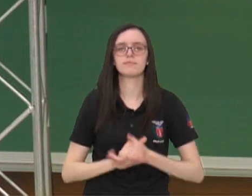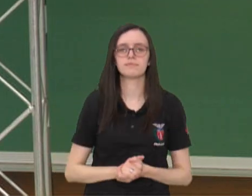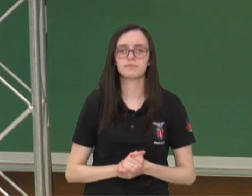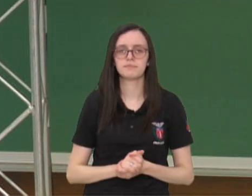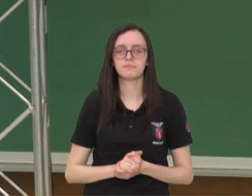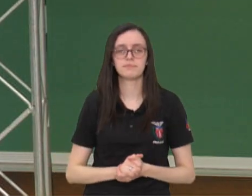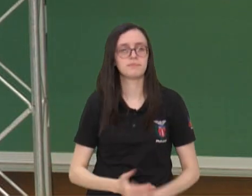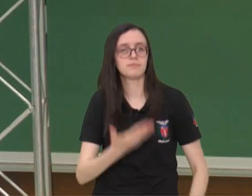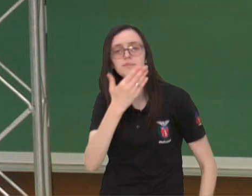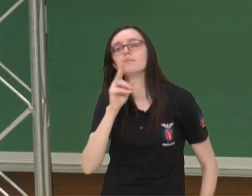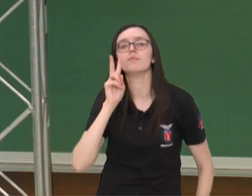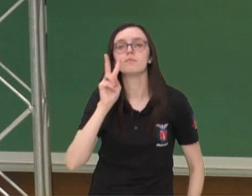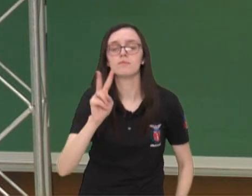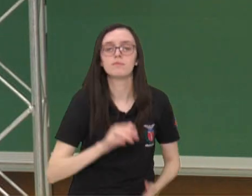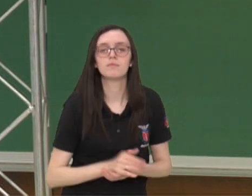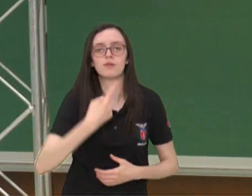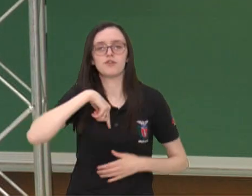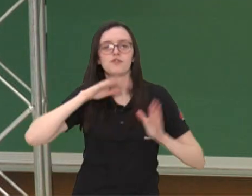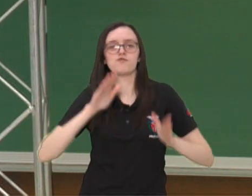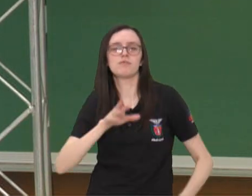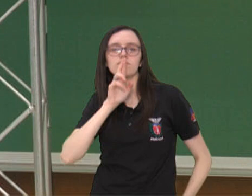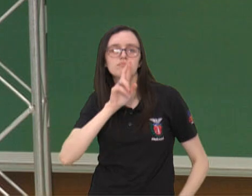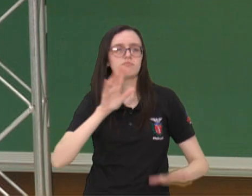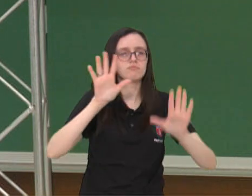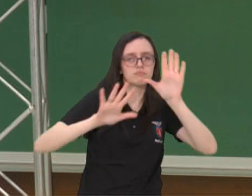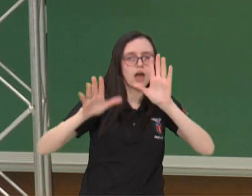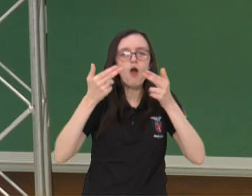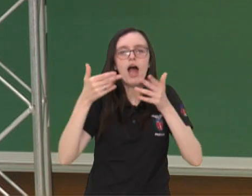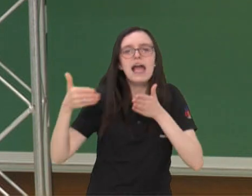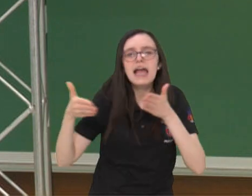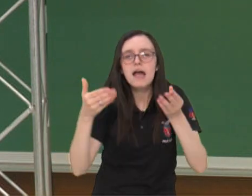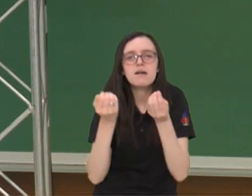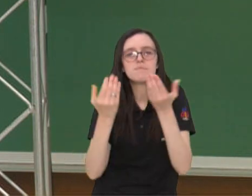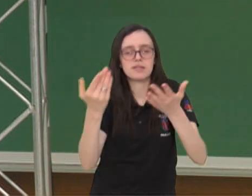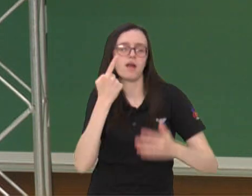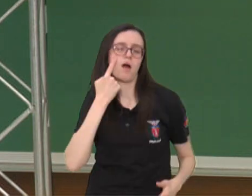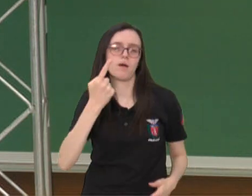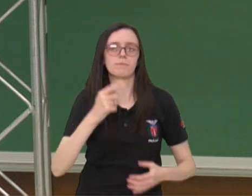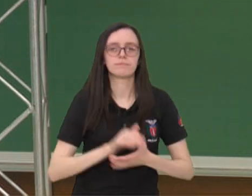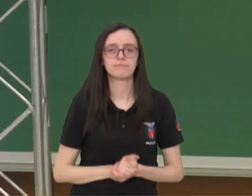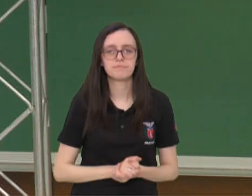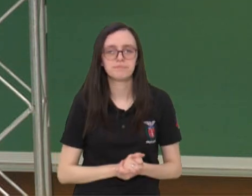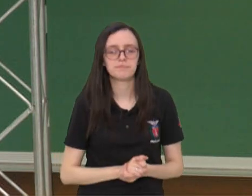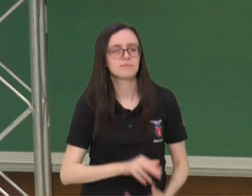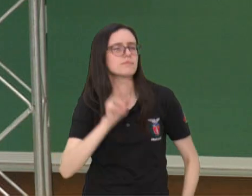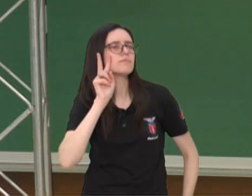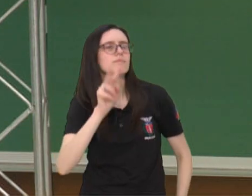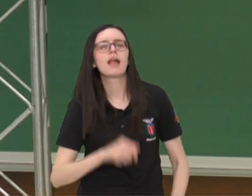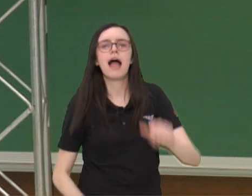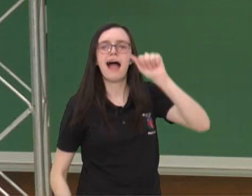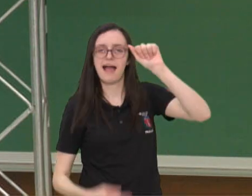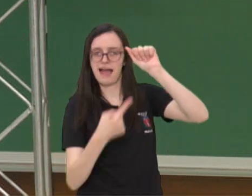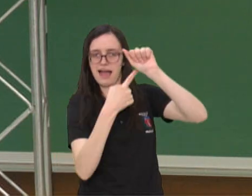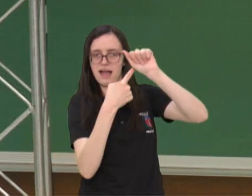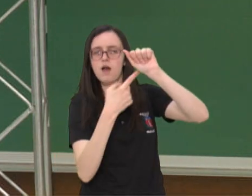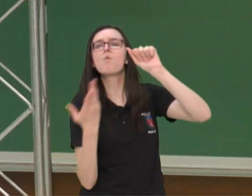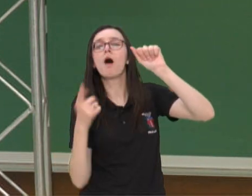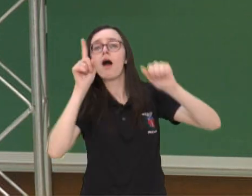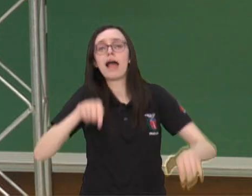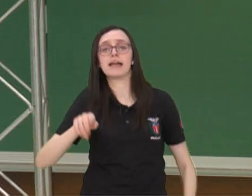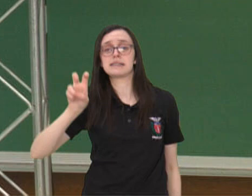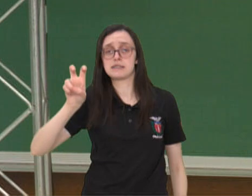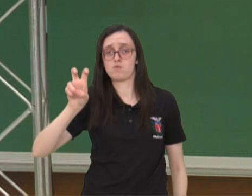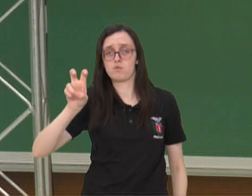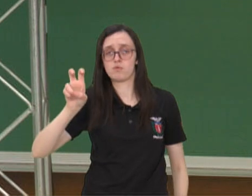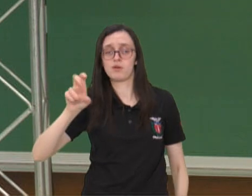Na tela, já deixou a resposta encaminhada nesse caso. O valor de A, o nosso coeficiente A é